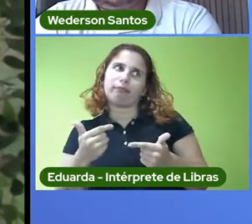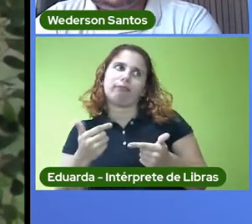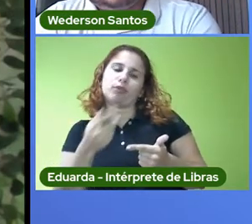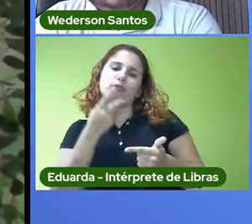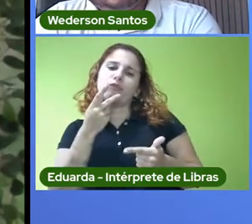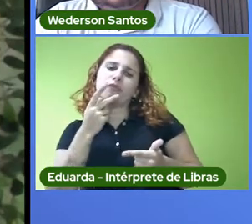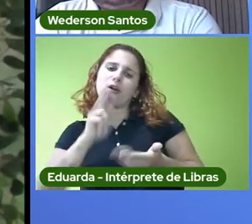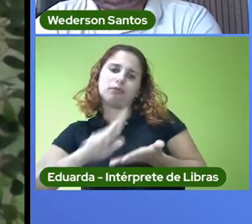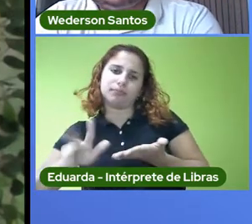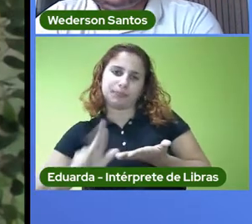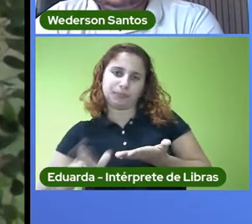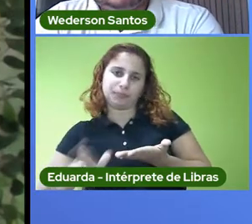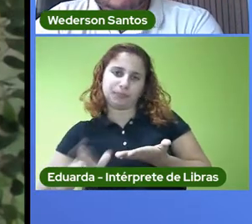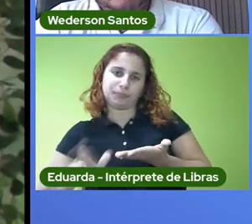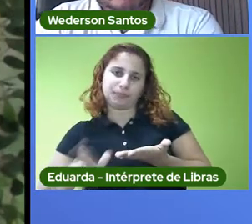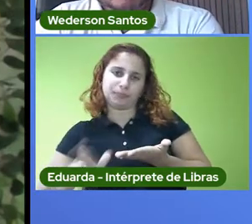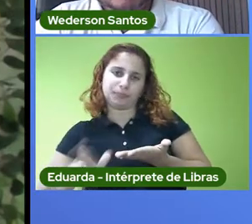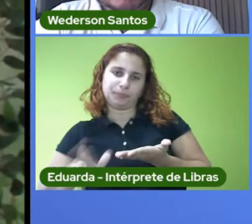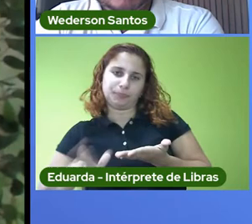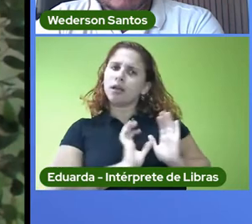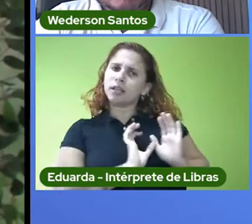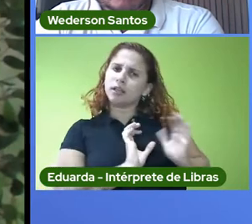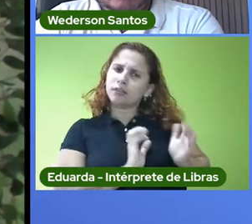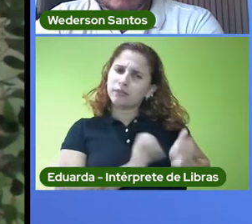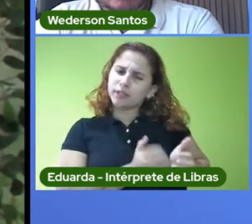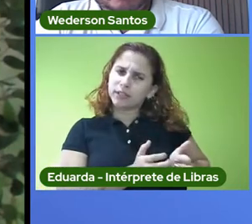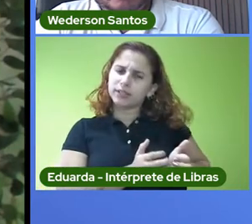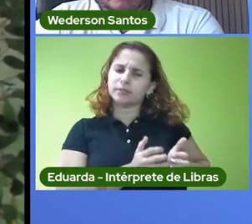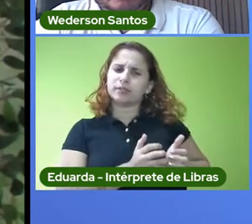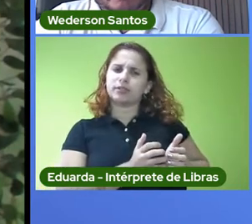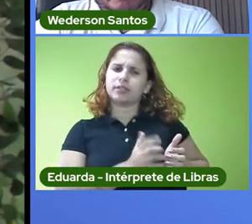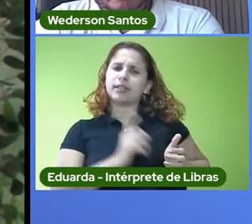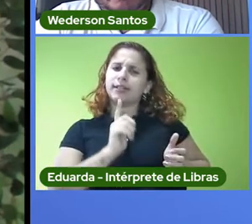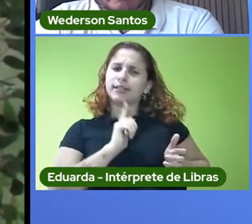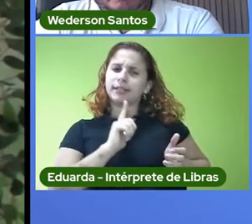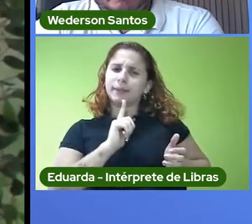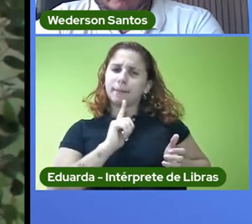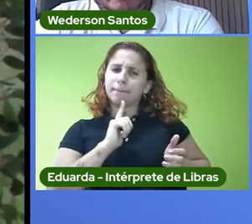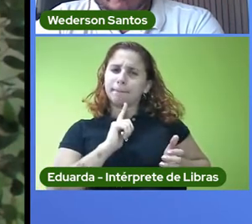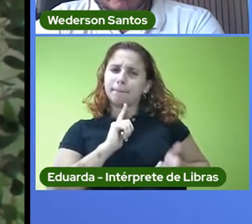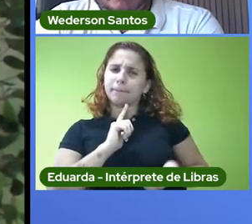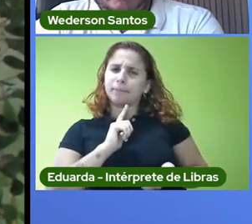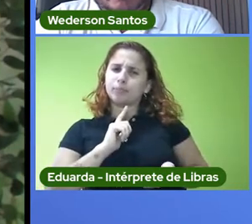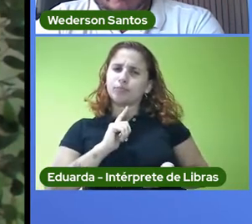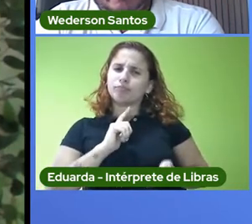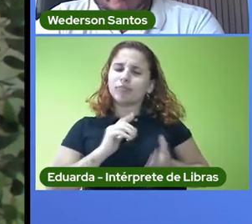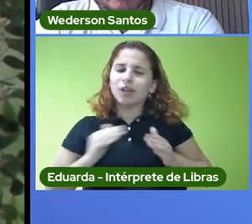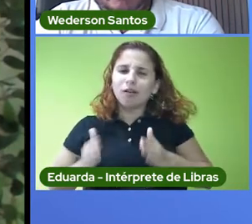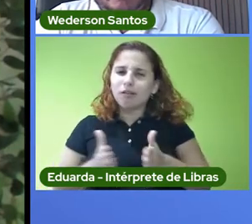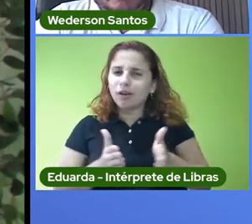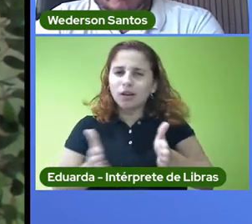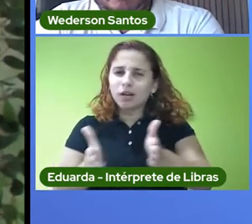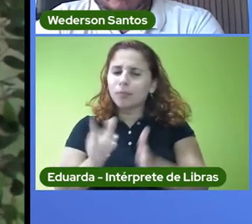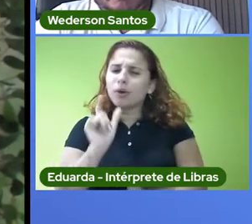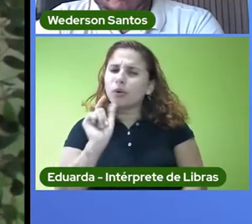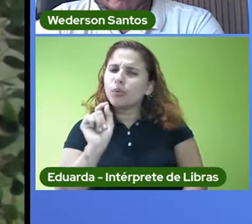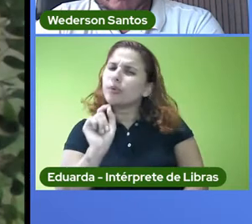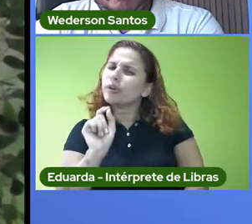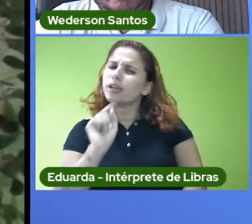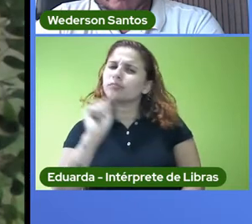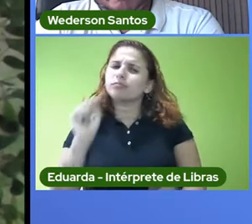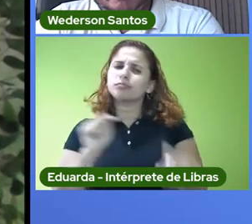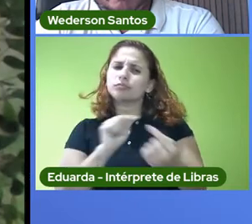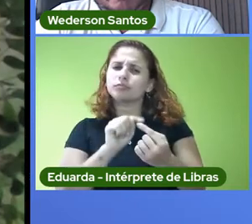das APAES, né, e todas as APAES do Estado têm caminhado nesse sentido de pensar aquilo que o